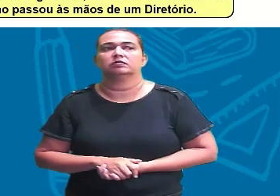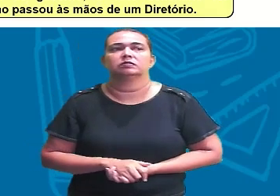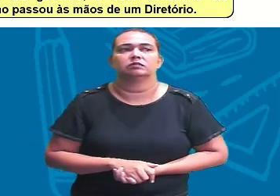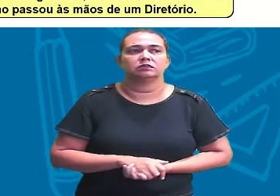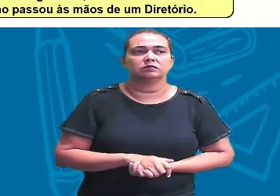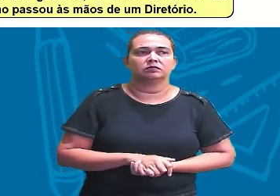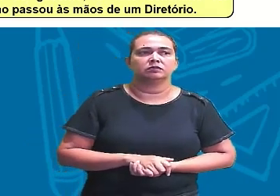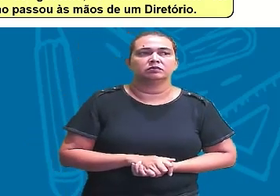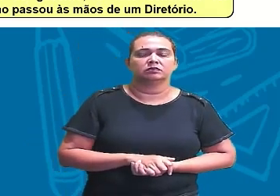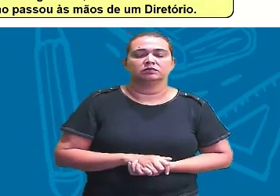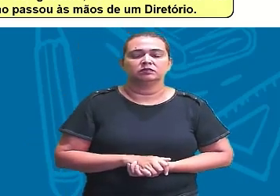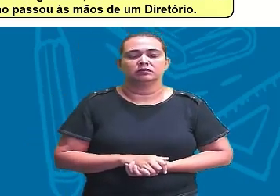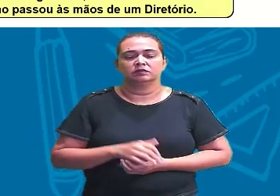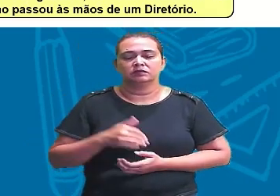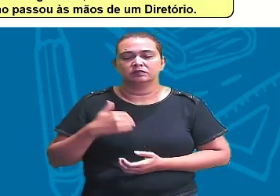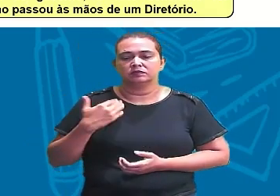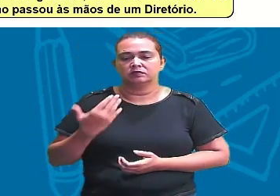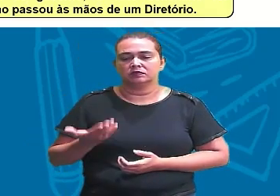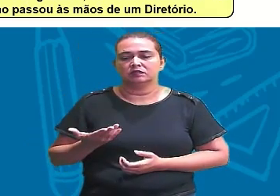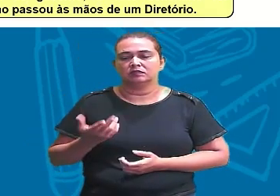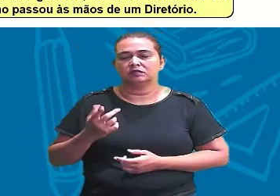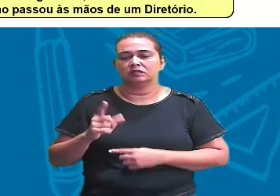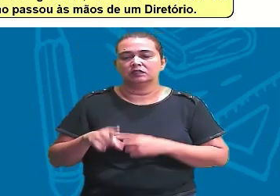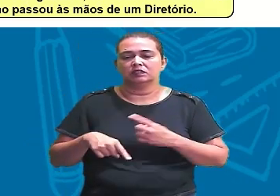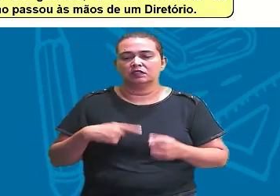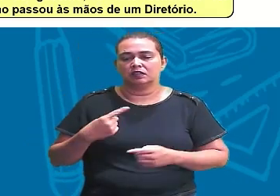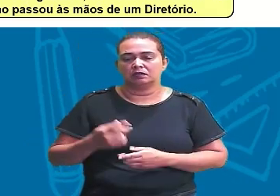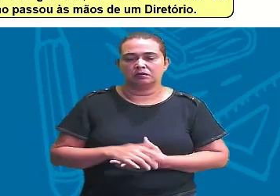Nós vamos ter, enfim, a reação